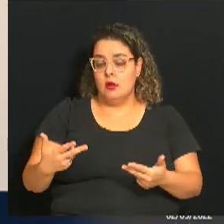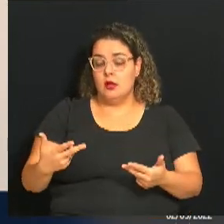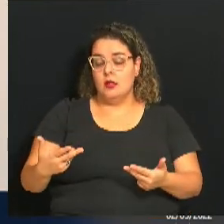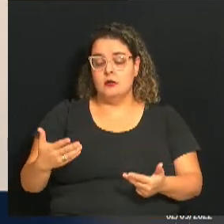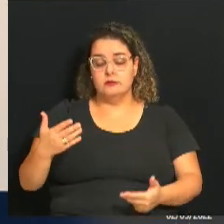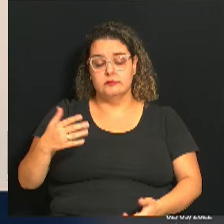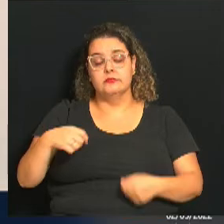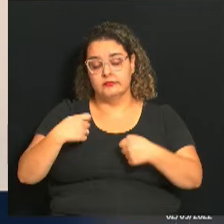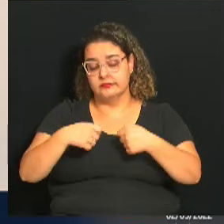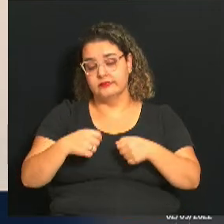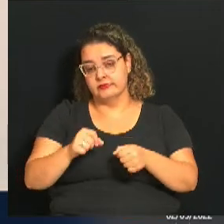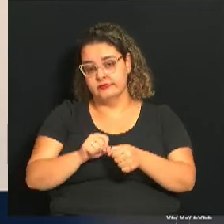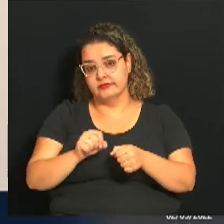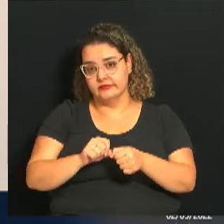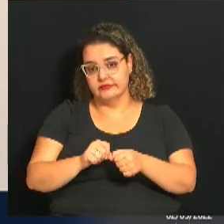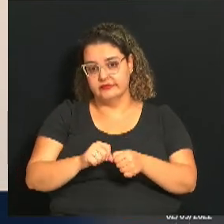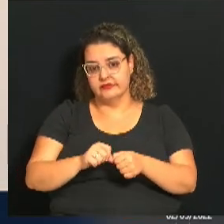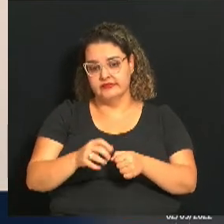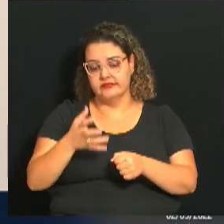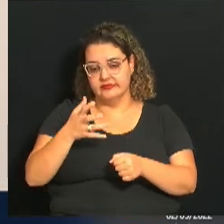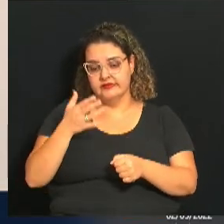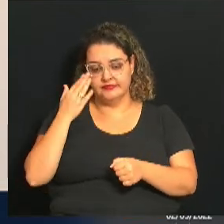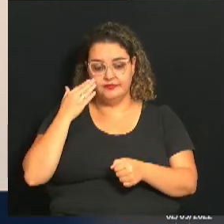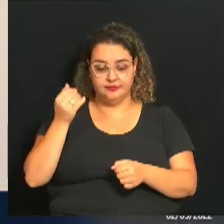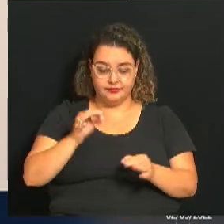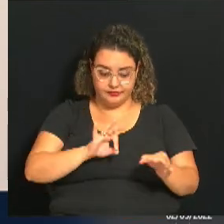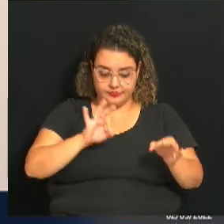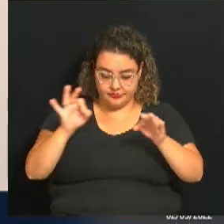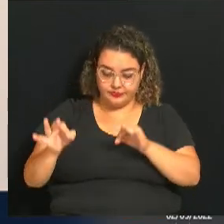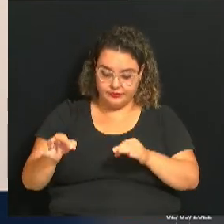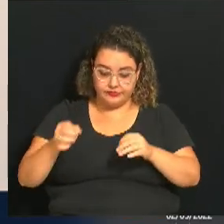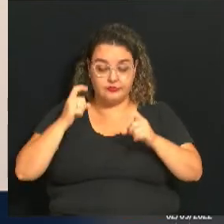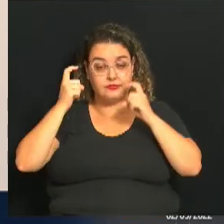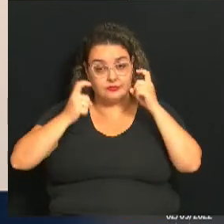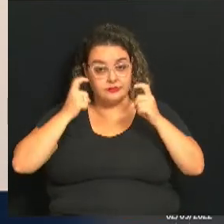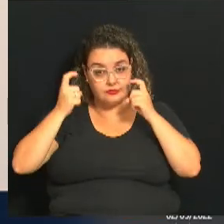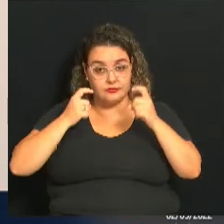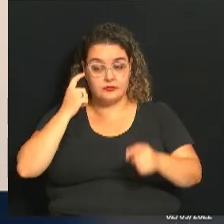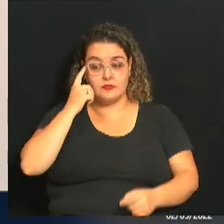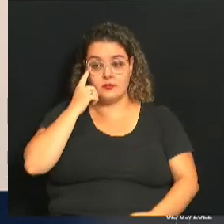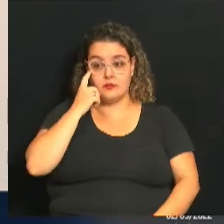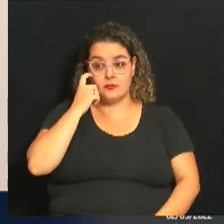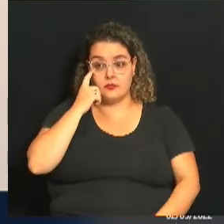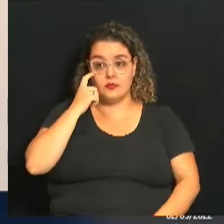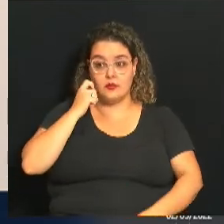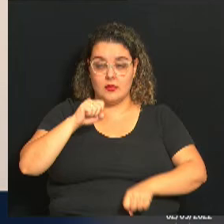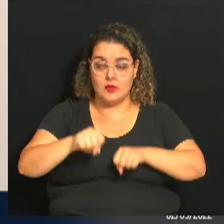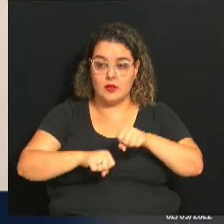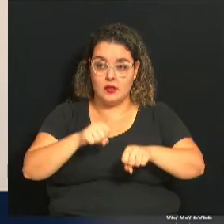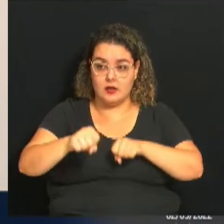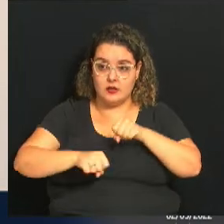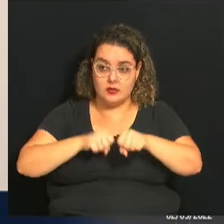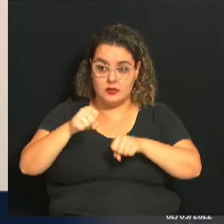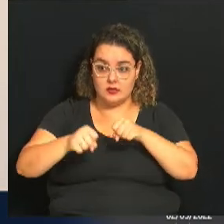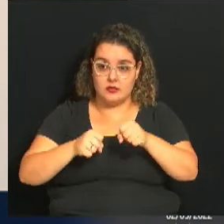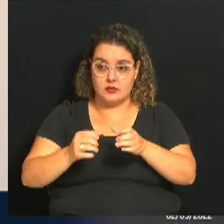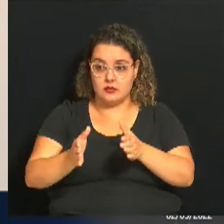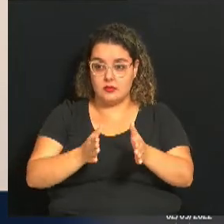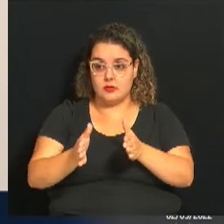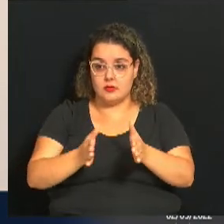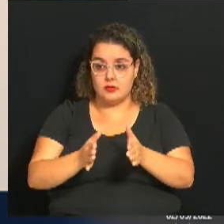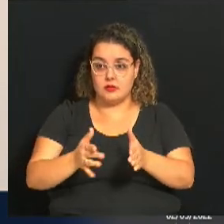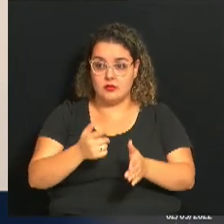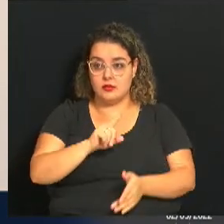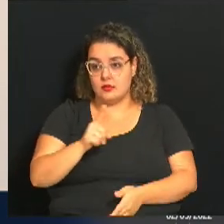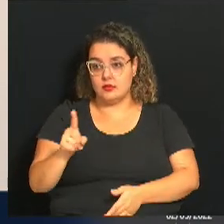existe esse acompanhamento. Existe uma preocupação nossa em relação às ciclovias, né? Porque na época não havia sido pensado